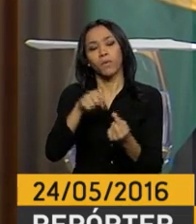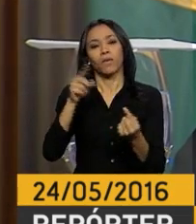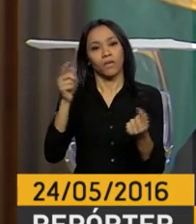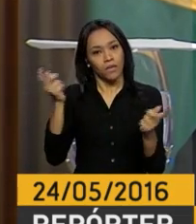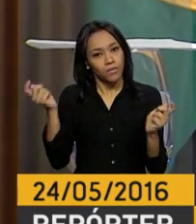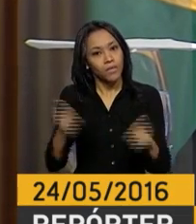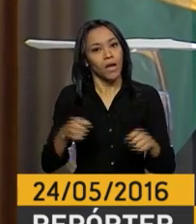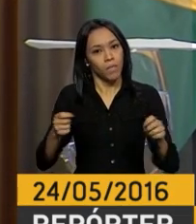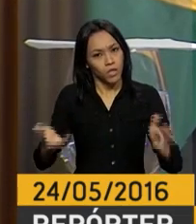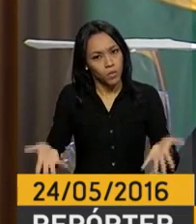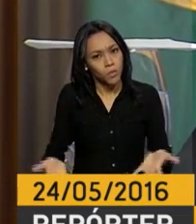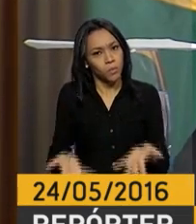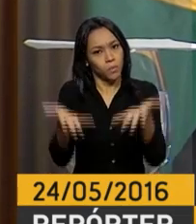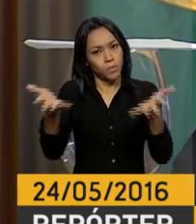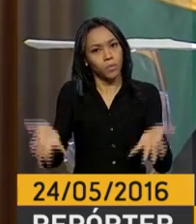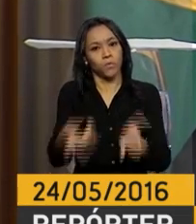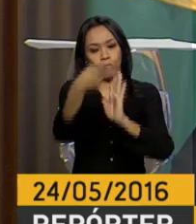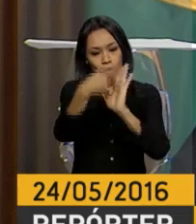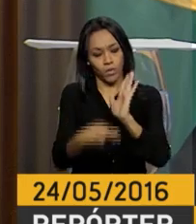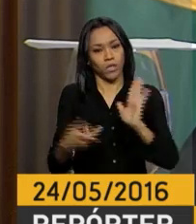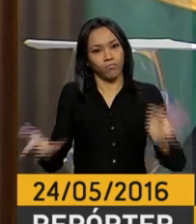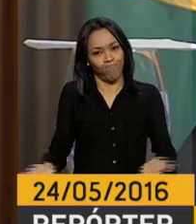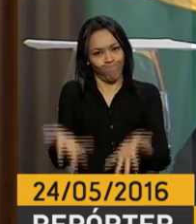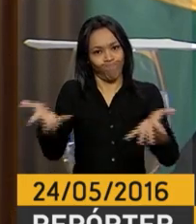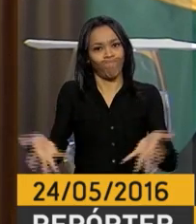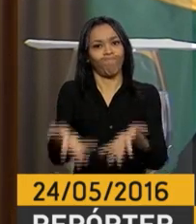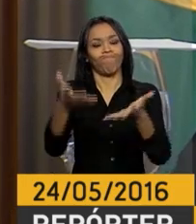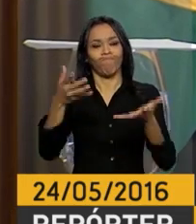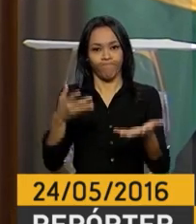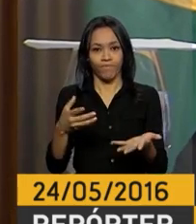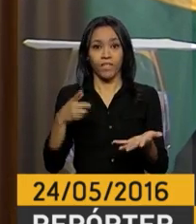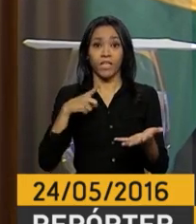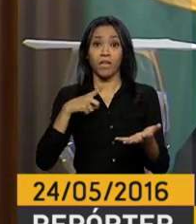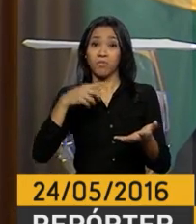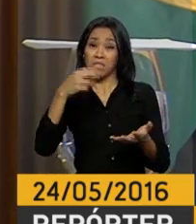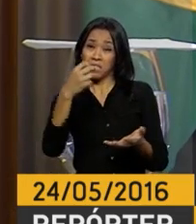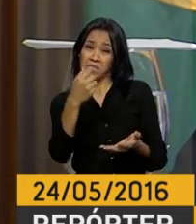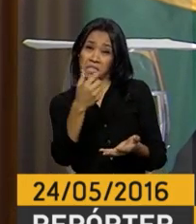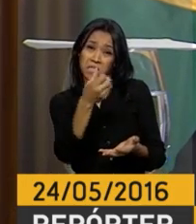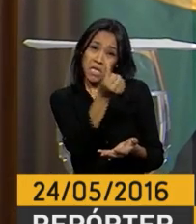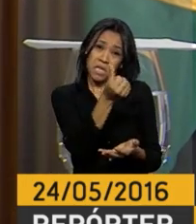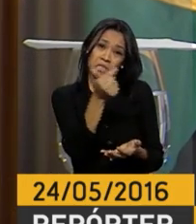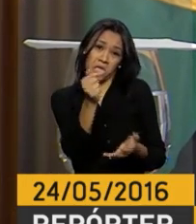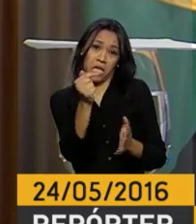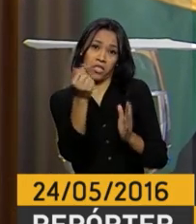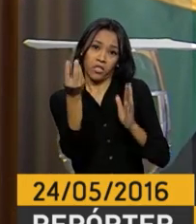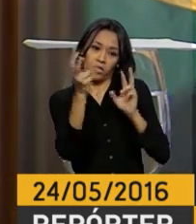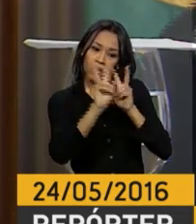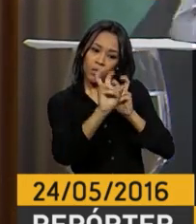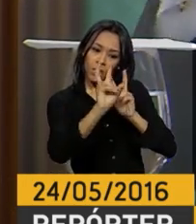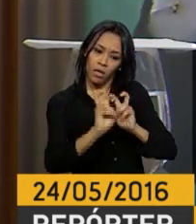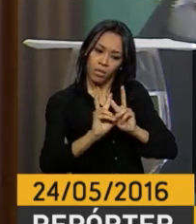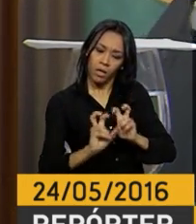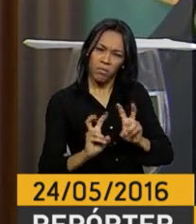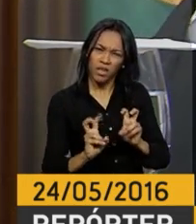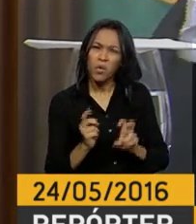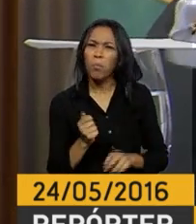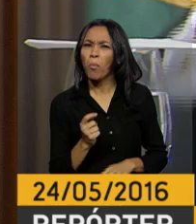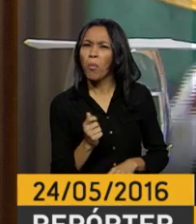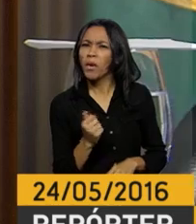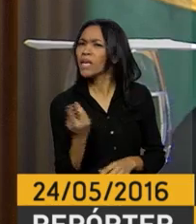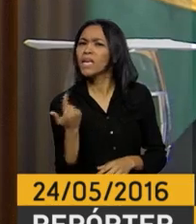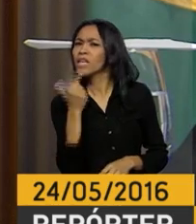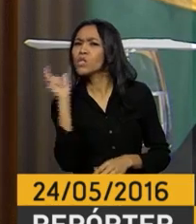adiante esses projetos. Porque como nós temos aqui 6 ou 7 itens, é capaz de dizer, poxa, mas são poucas medidas, e as outras,